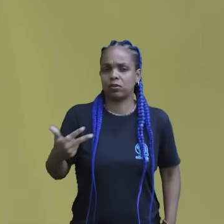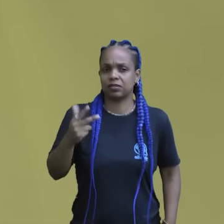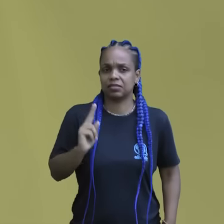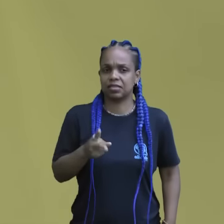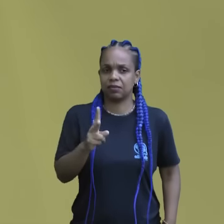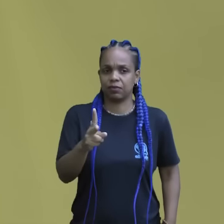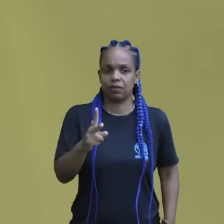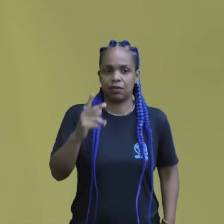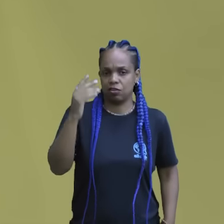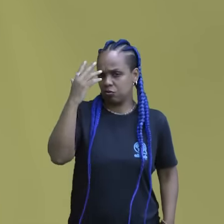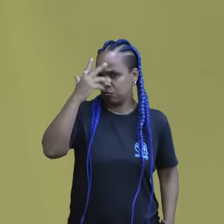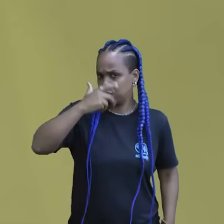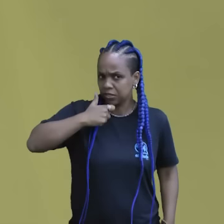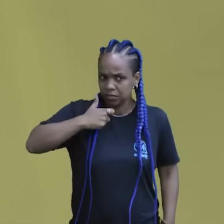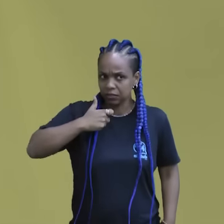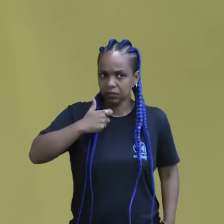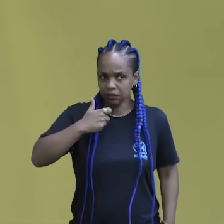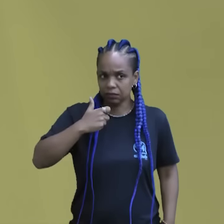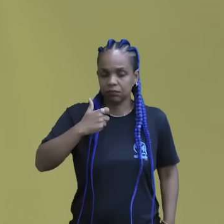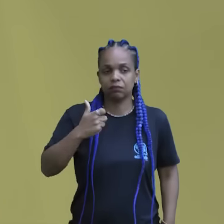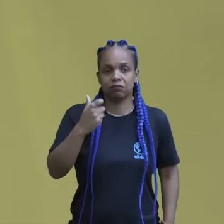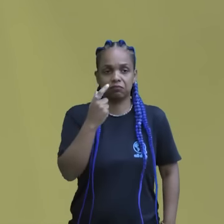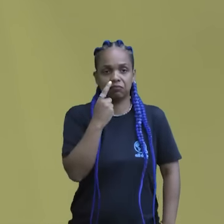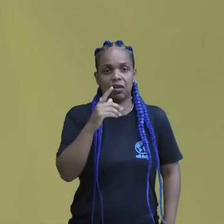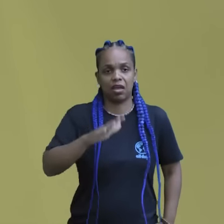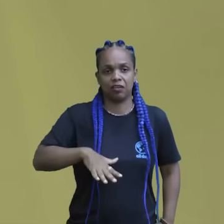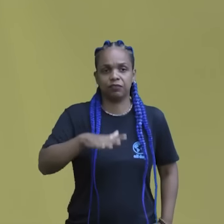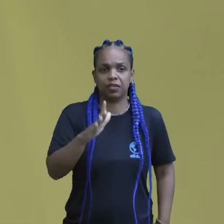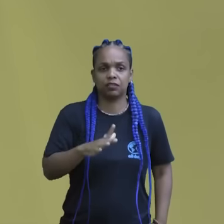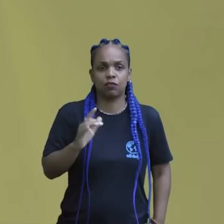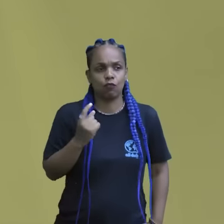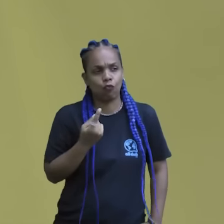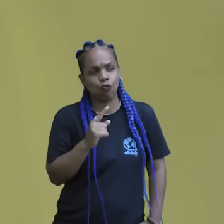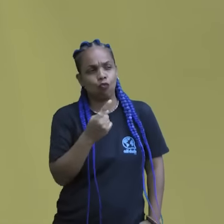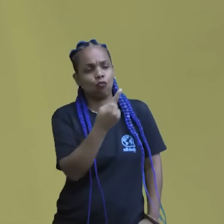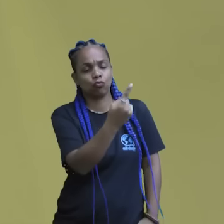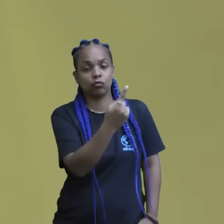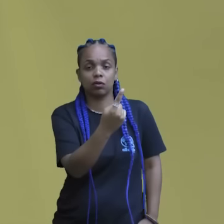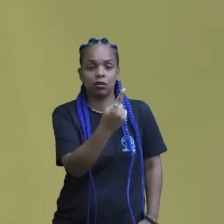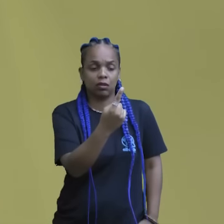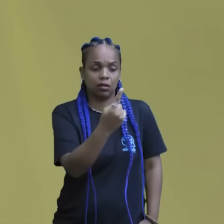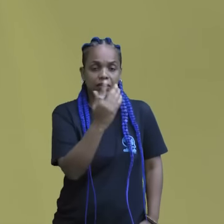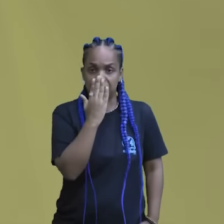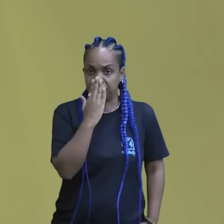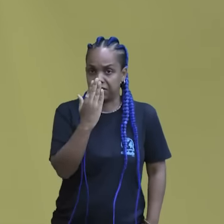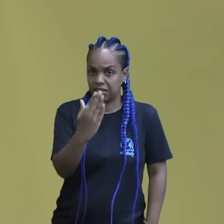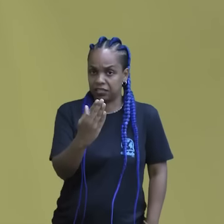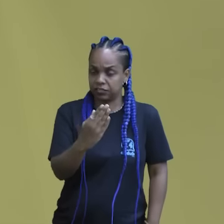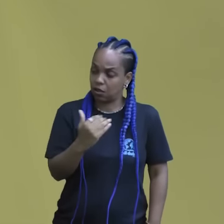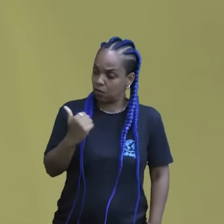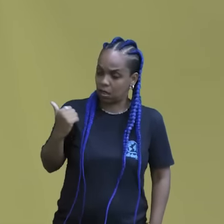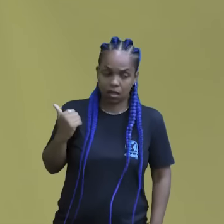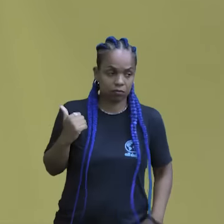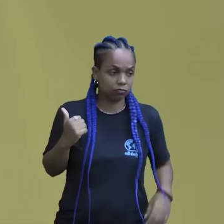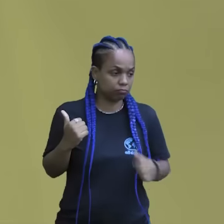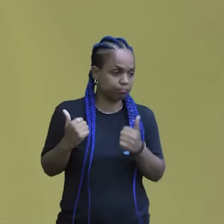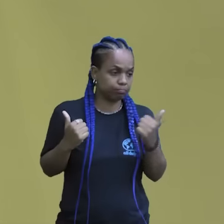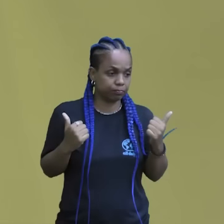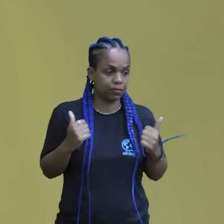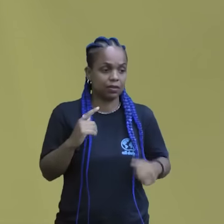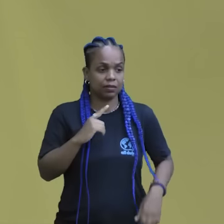lado deles, há uma árvore de mais vulto, um cajueiro, um mamoeiro, uma pitangueira, uma jaqueira, uma